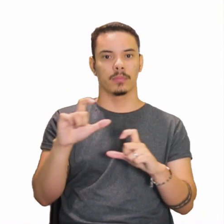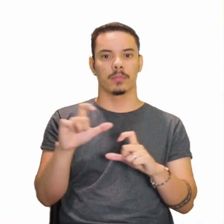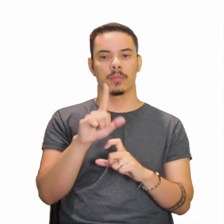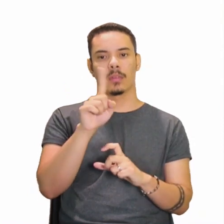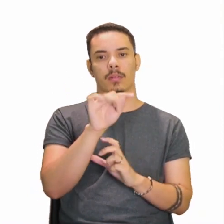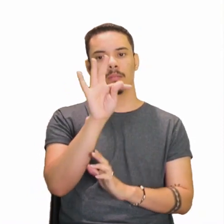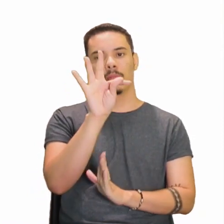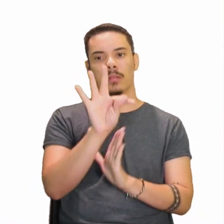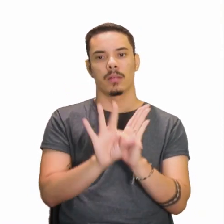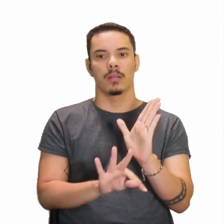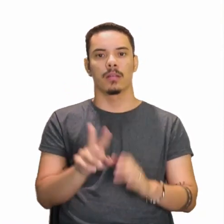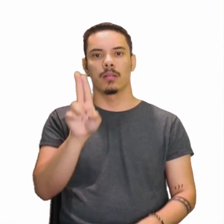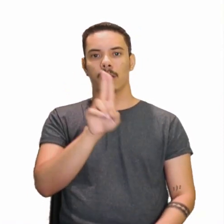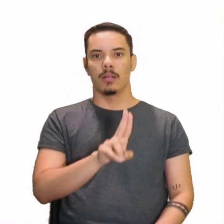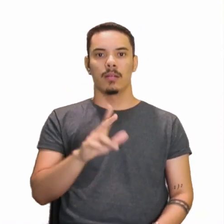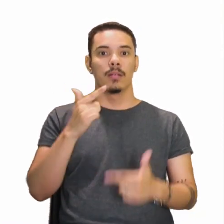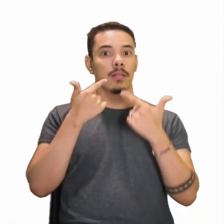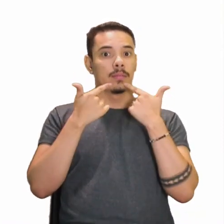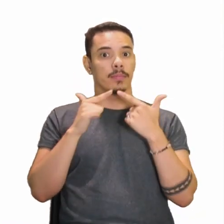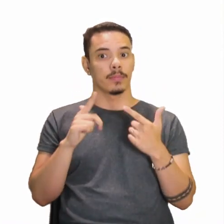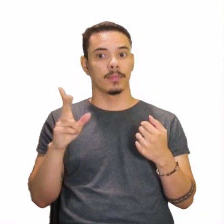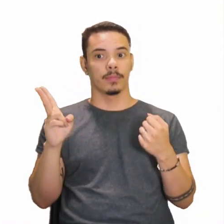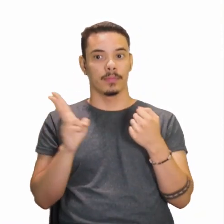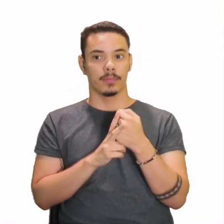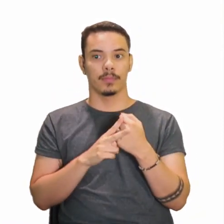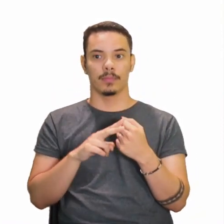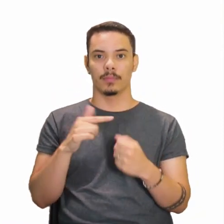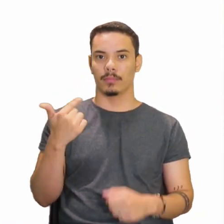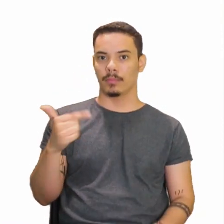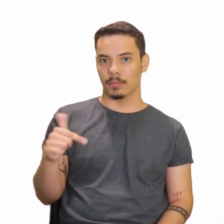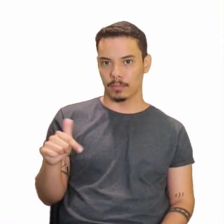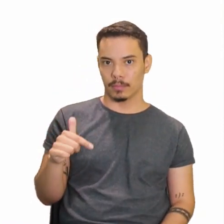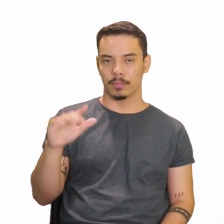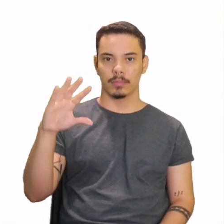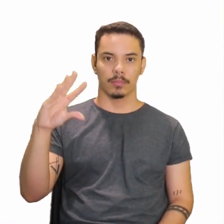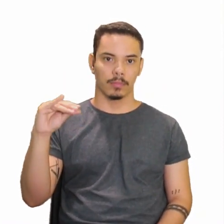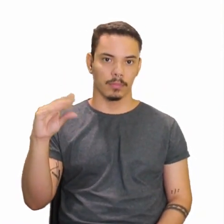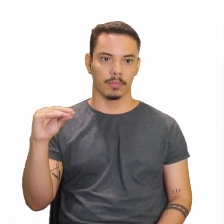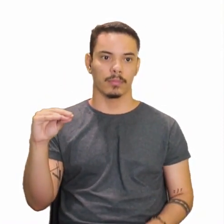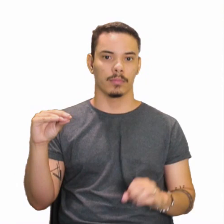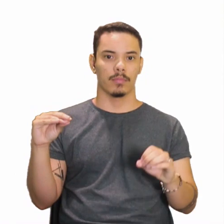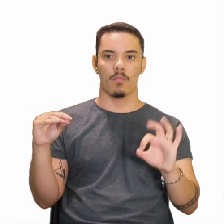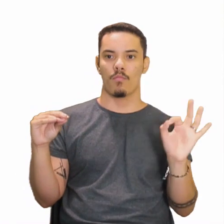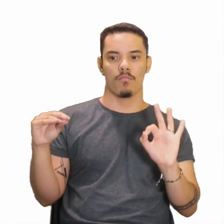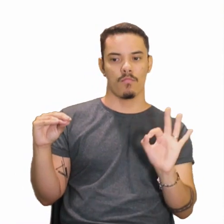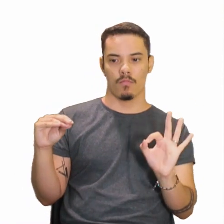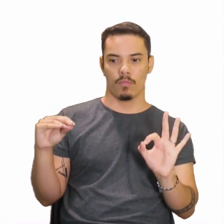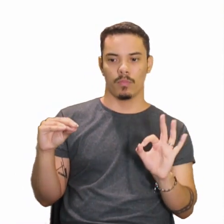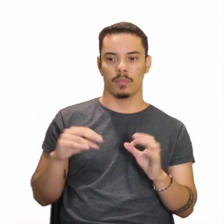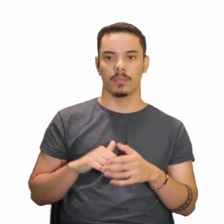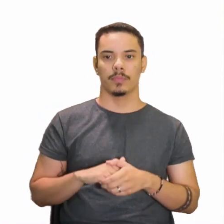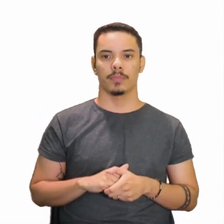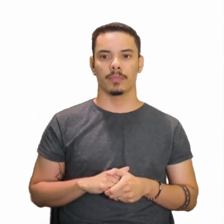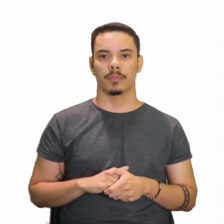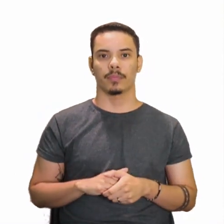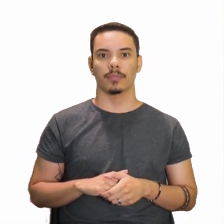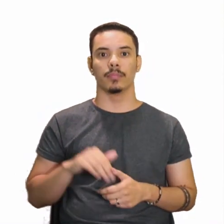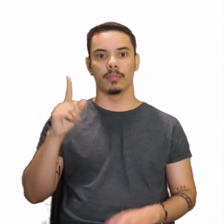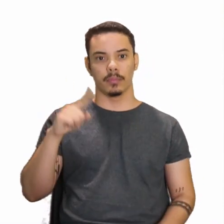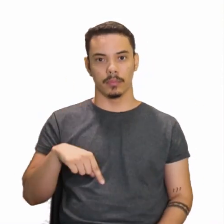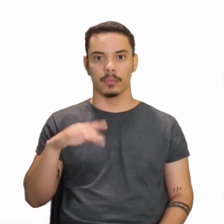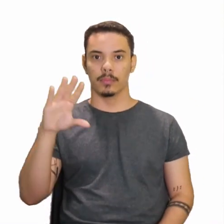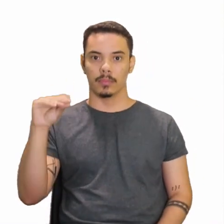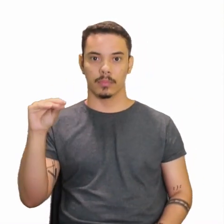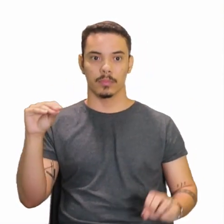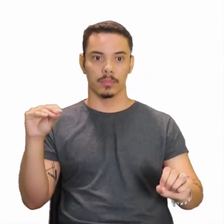gêneros textuais que exploram a linguagem verbal e linguagem não verbal. Se nós temos uma linguagem verbal, nós vamos ter